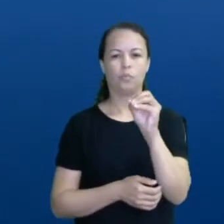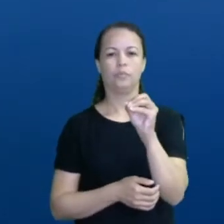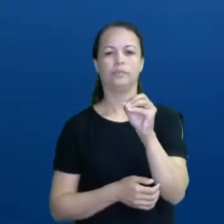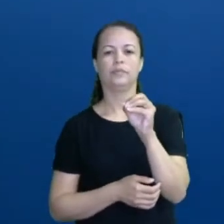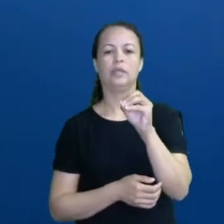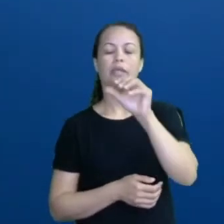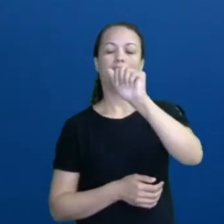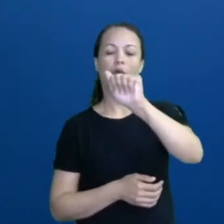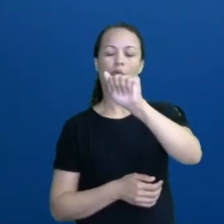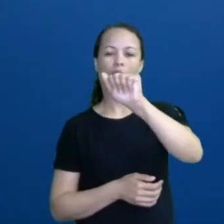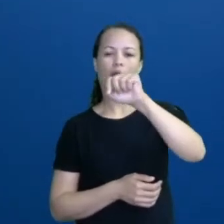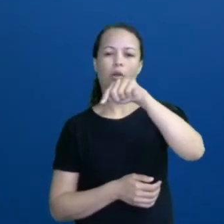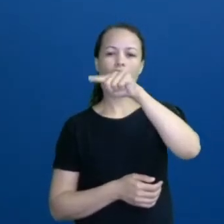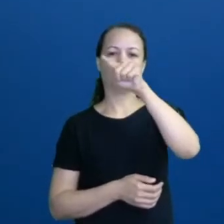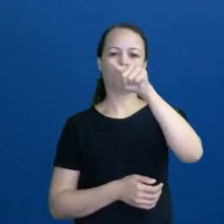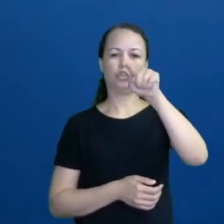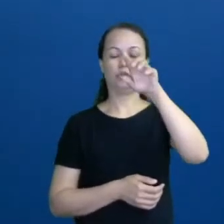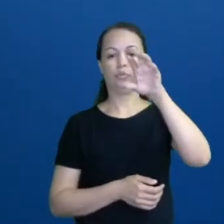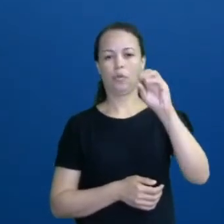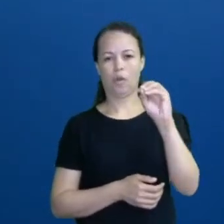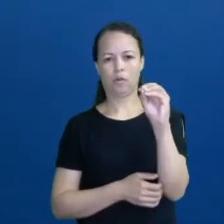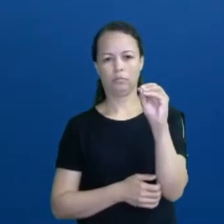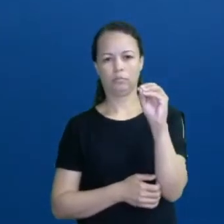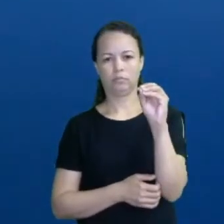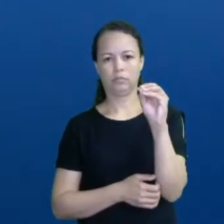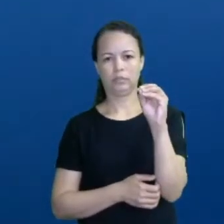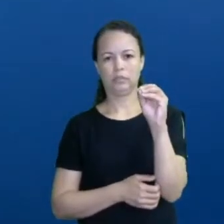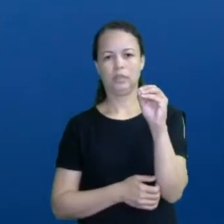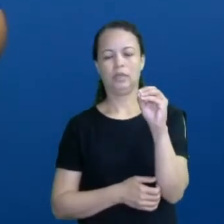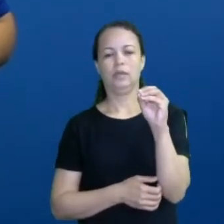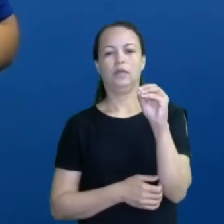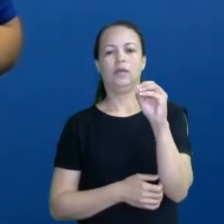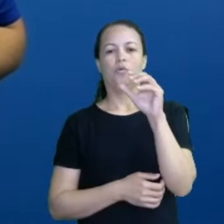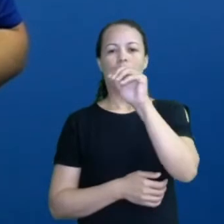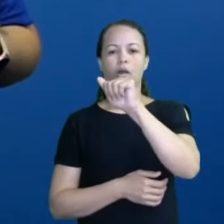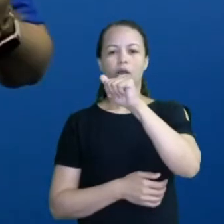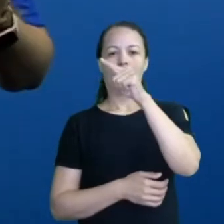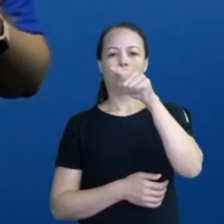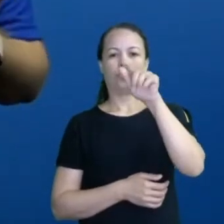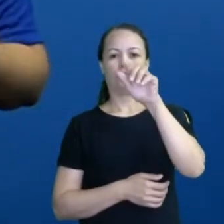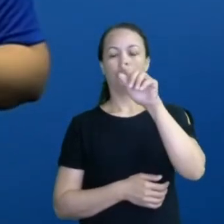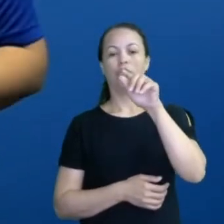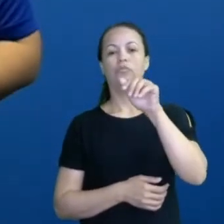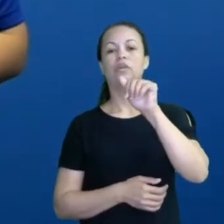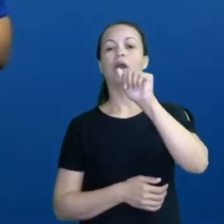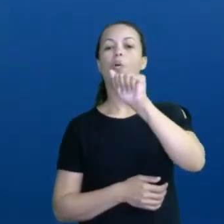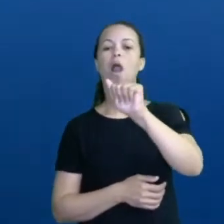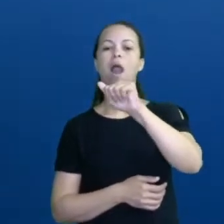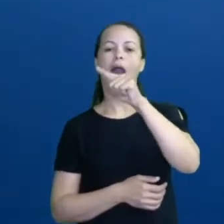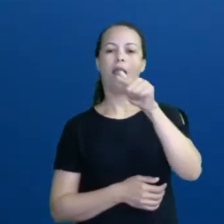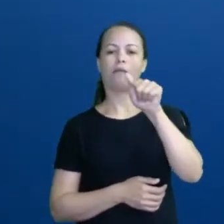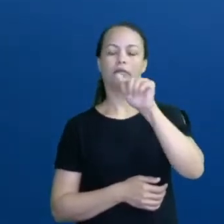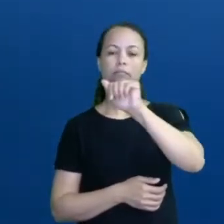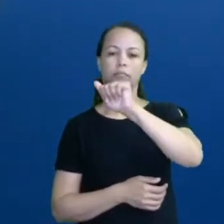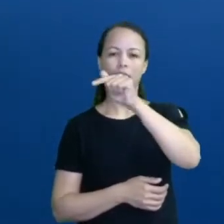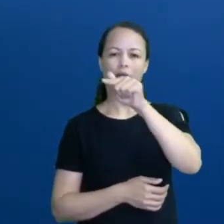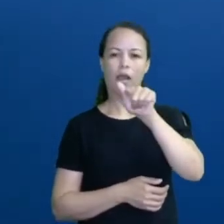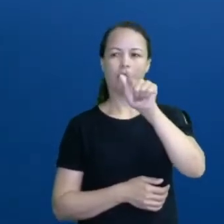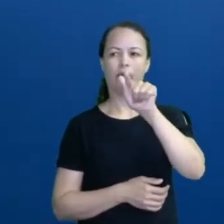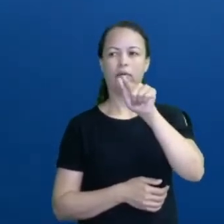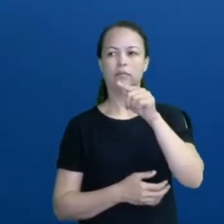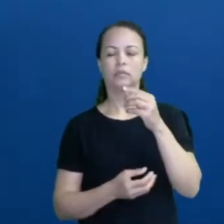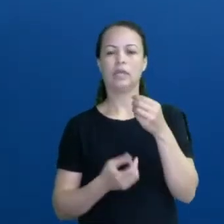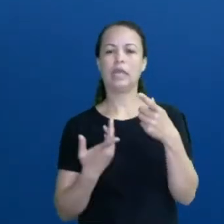o A com o tio e o O. Aquele A com o tio faz o som do an, isso mesmo. Então tá aqui,